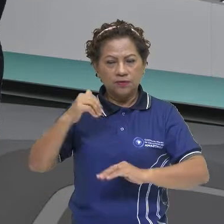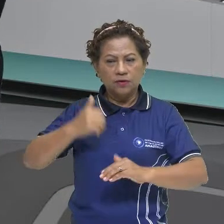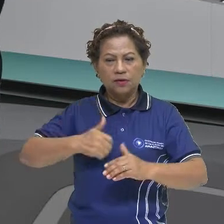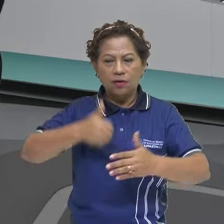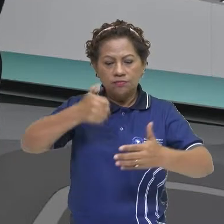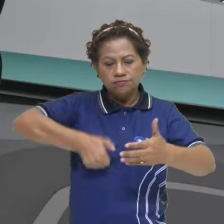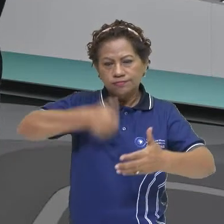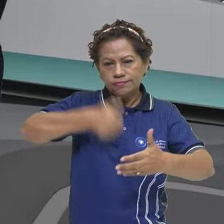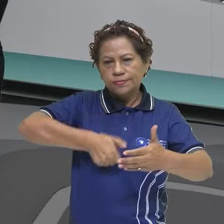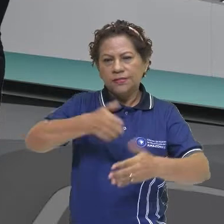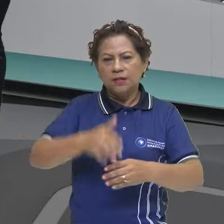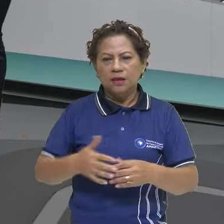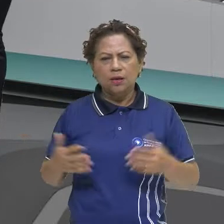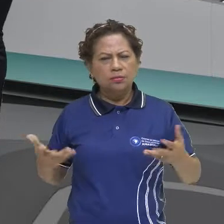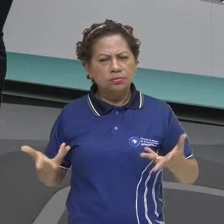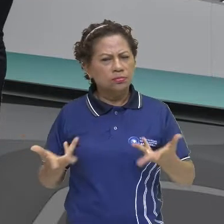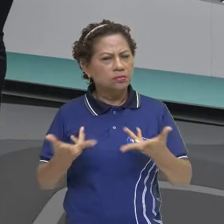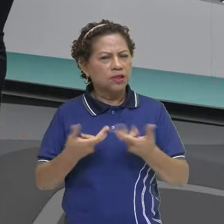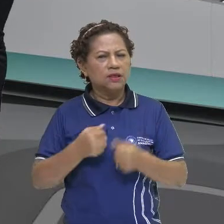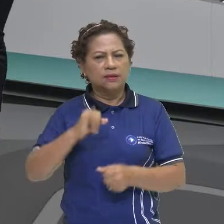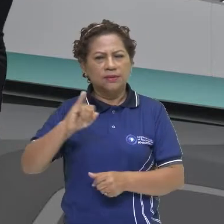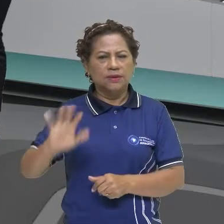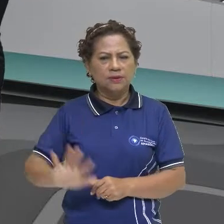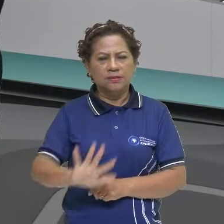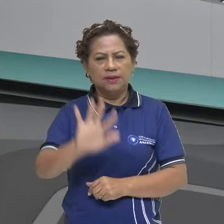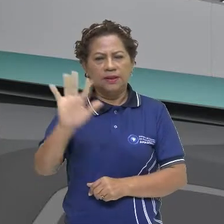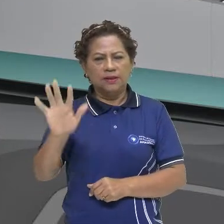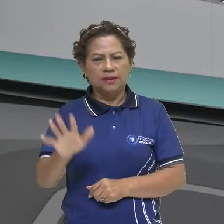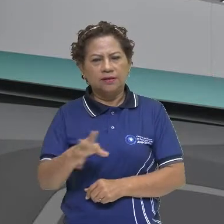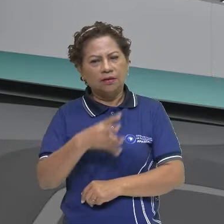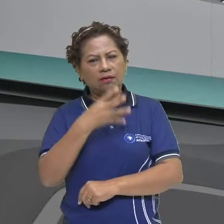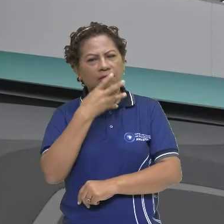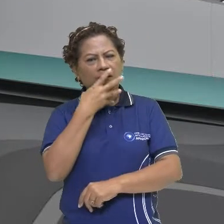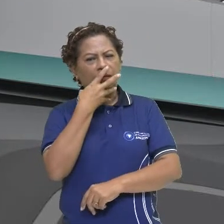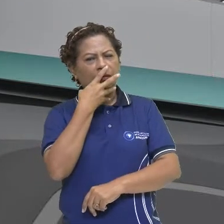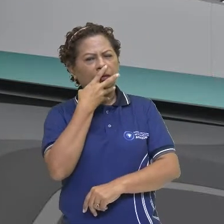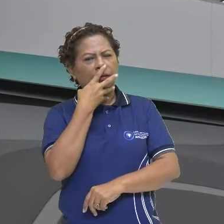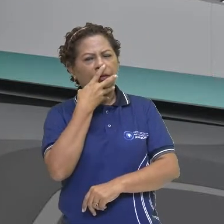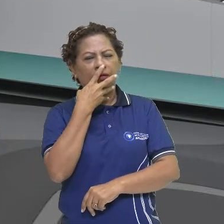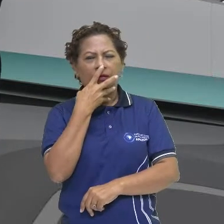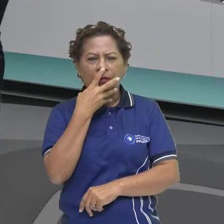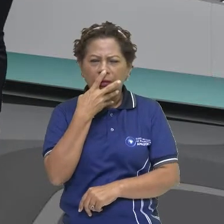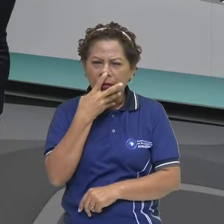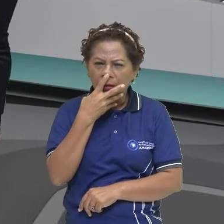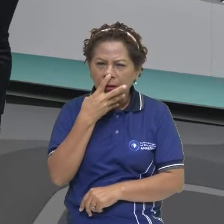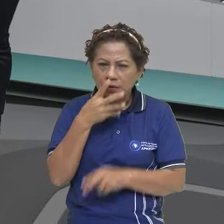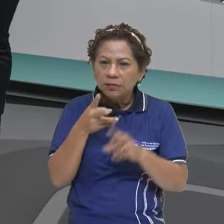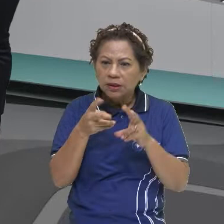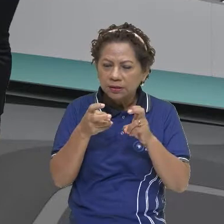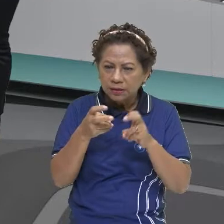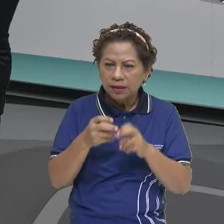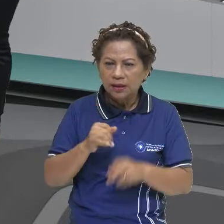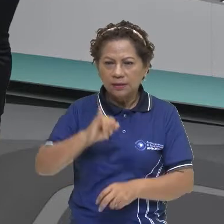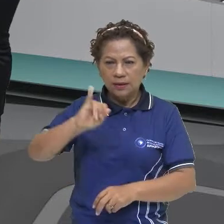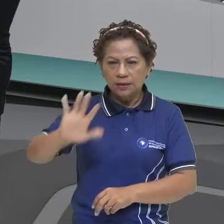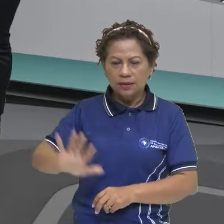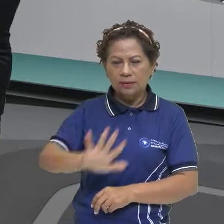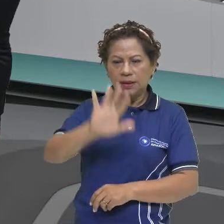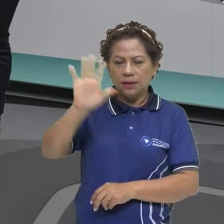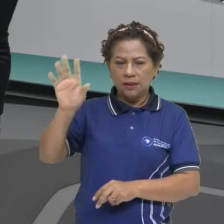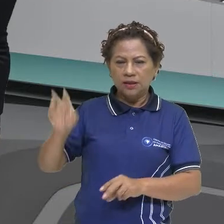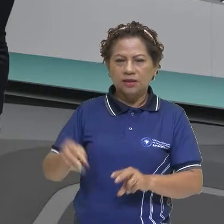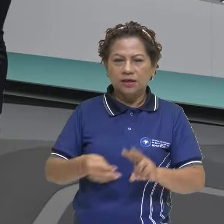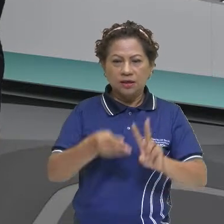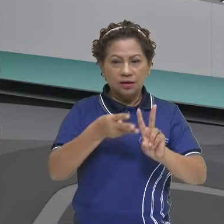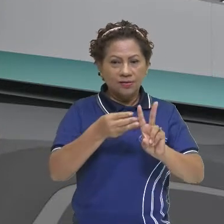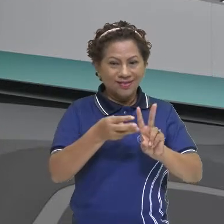só, que obra linda! Daí, a gente já olha a imagem central, que é um índio, né? A representação de um